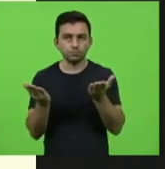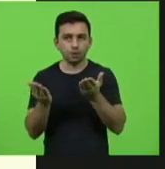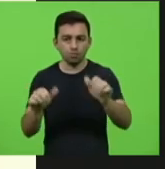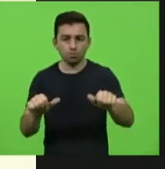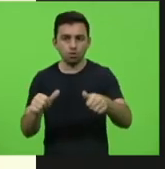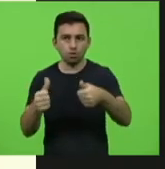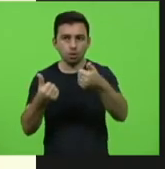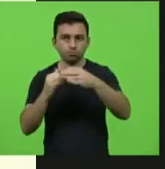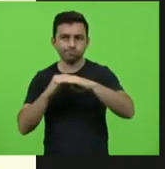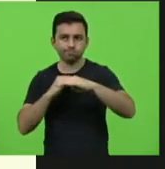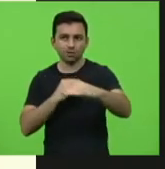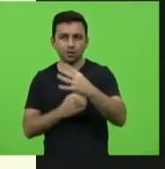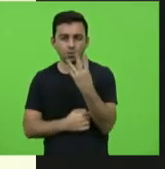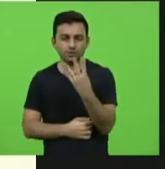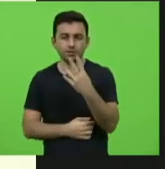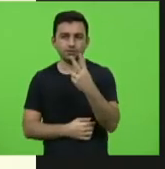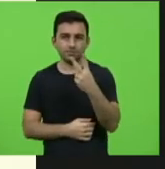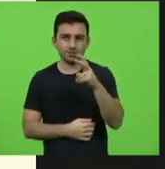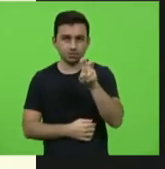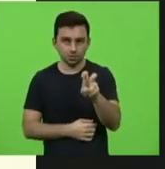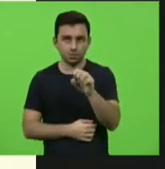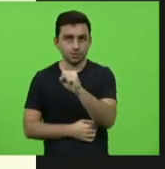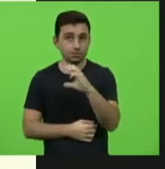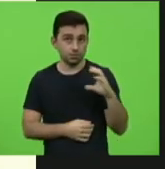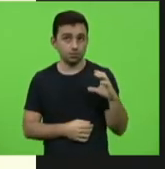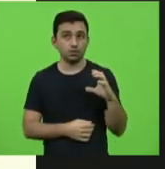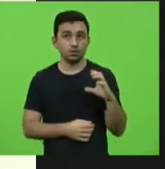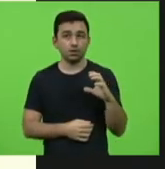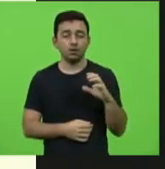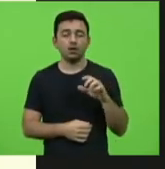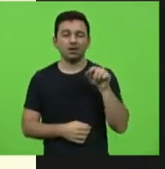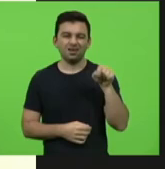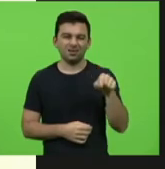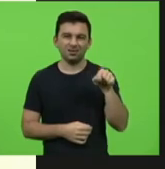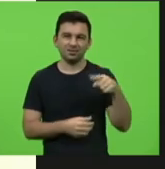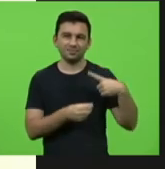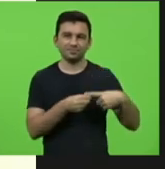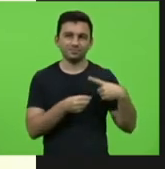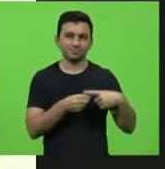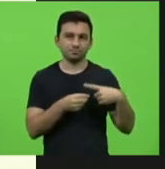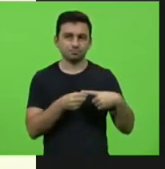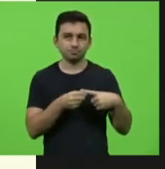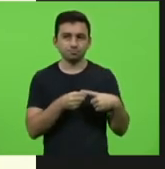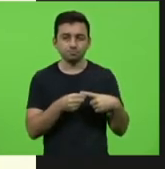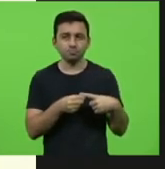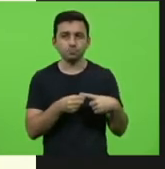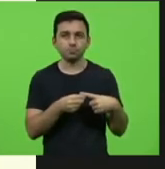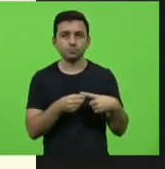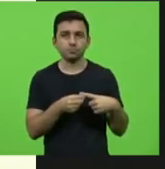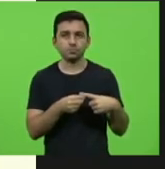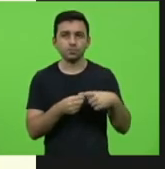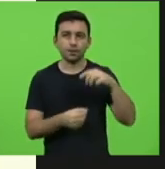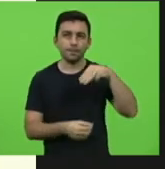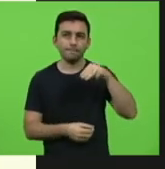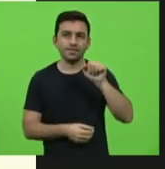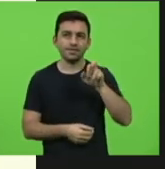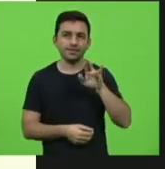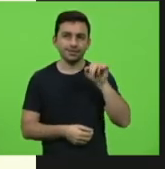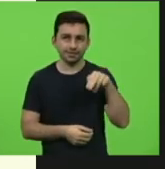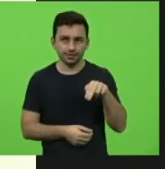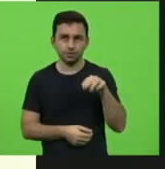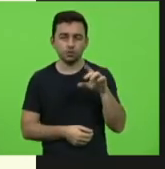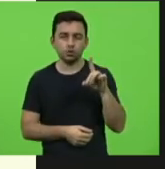da SC-425, que liga o município de Mirim Doce